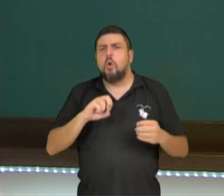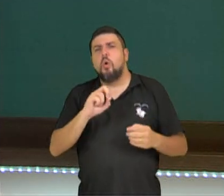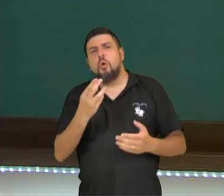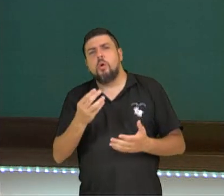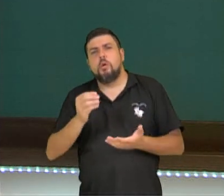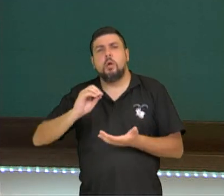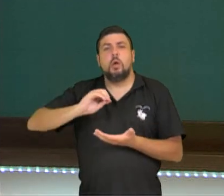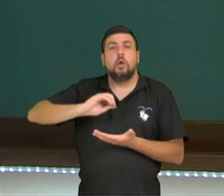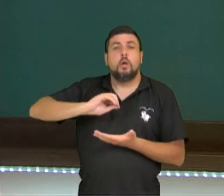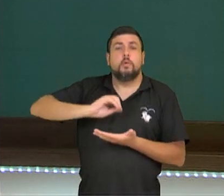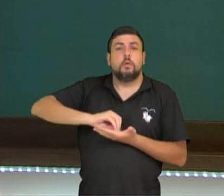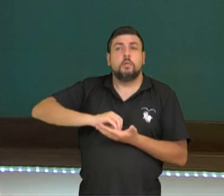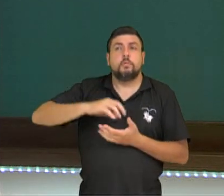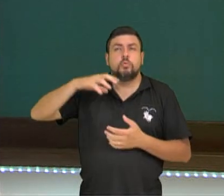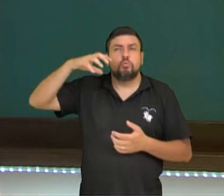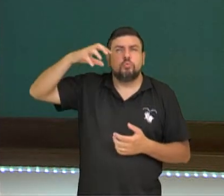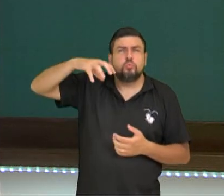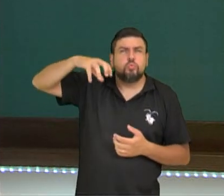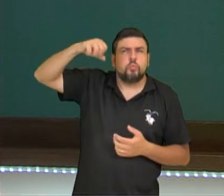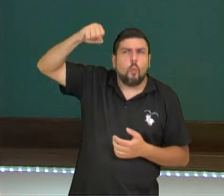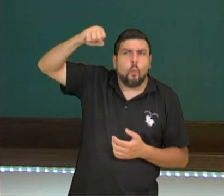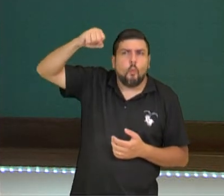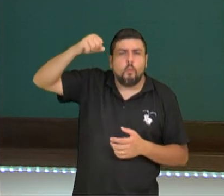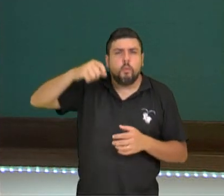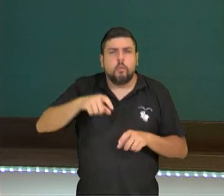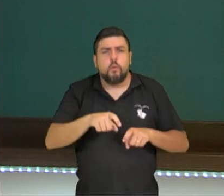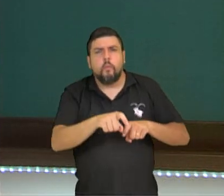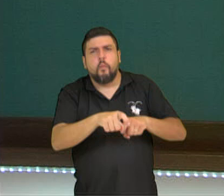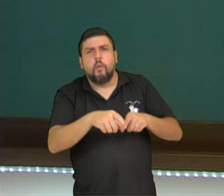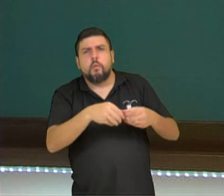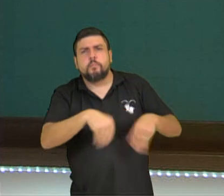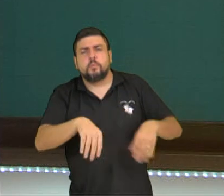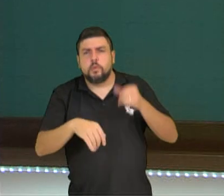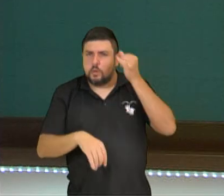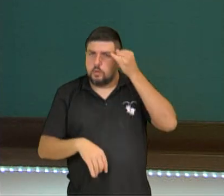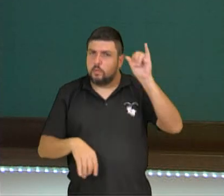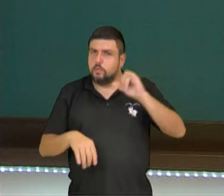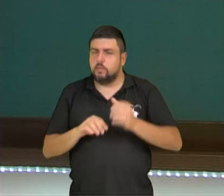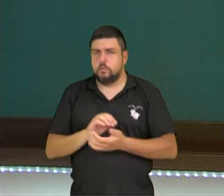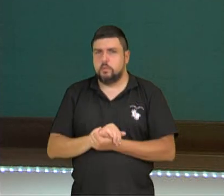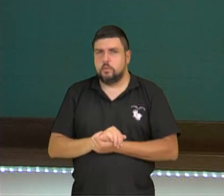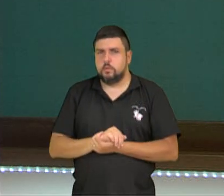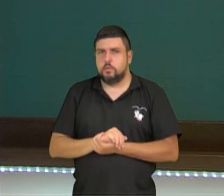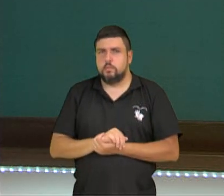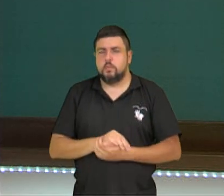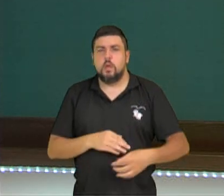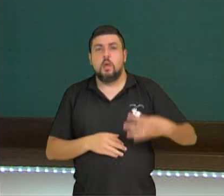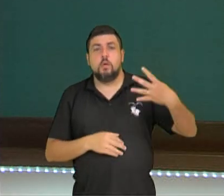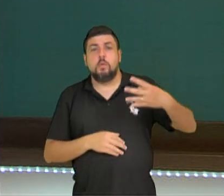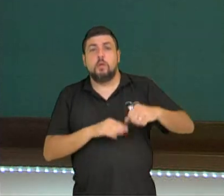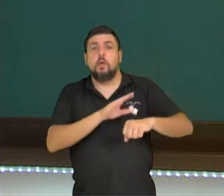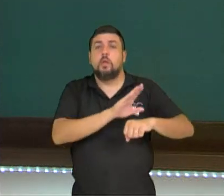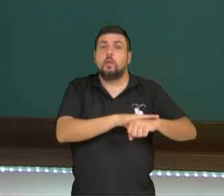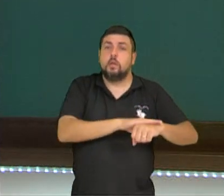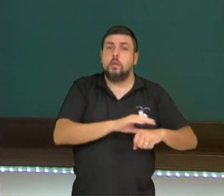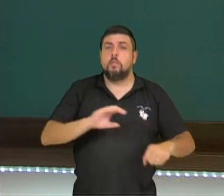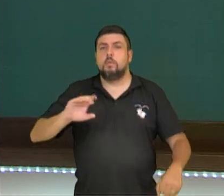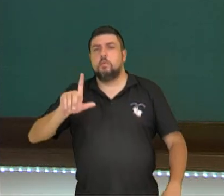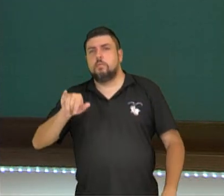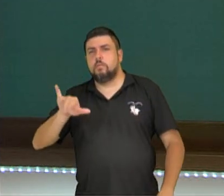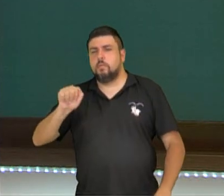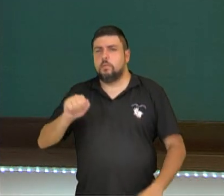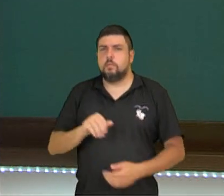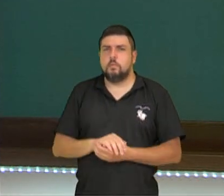evitam prejuízos, no caso, à agricultura, por exemplo. E a questão 4, a diferença entre tempo e clima, o tempo